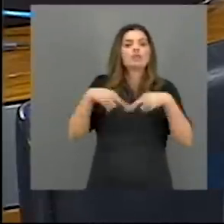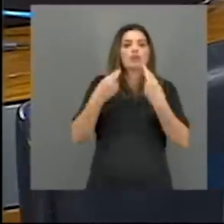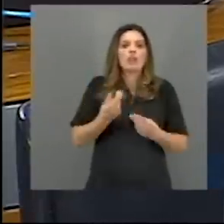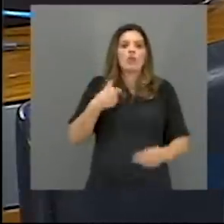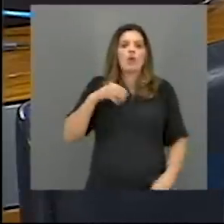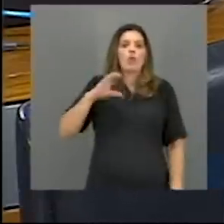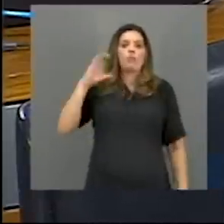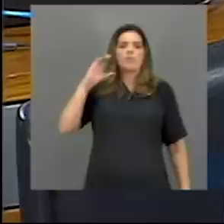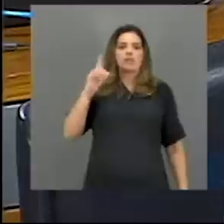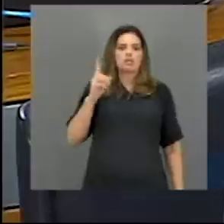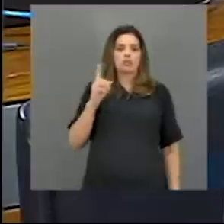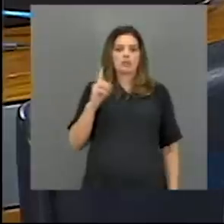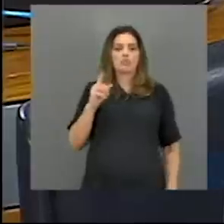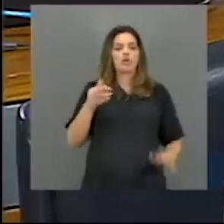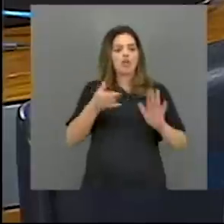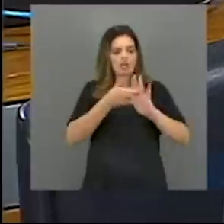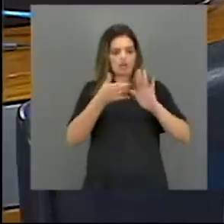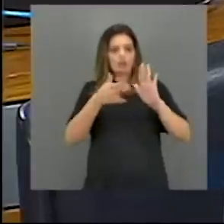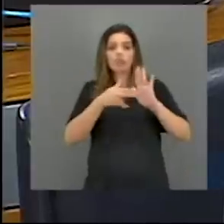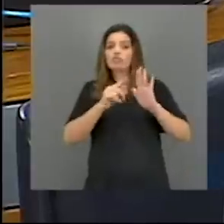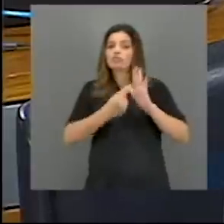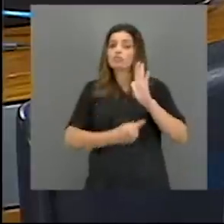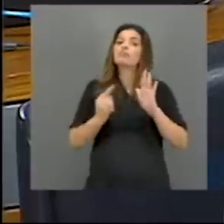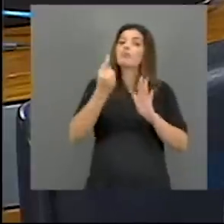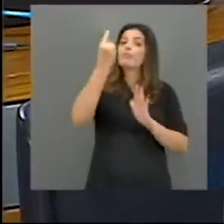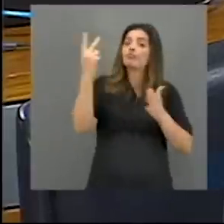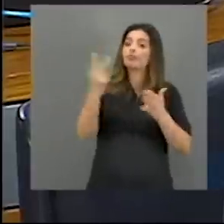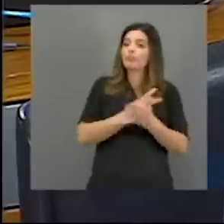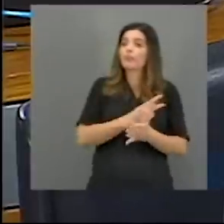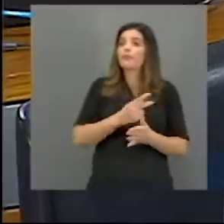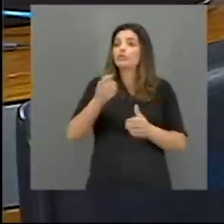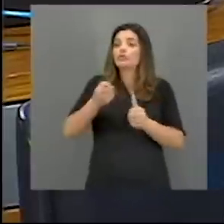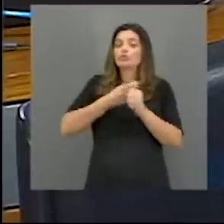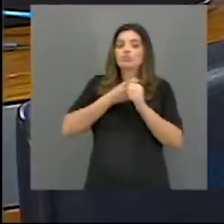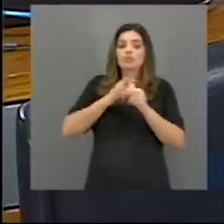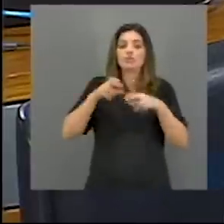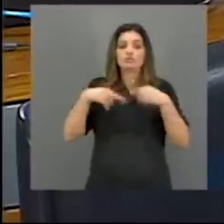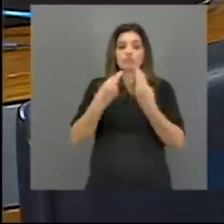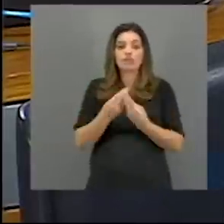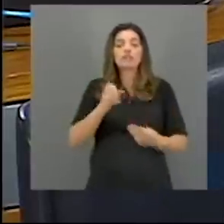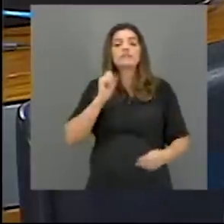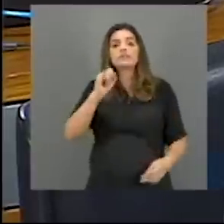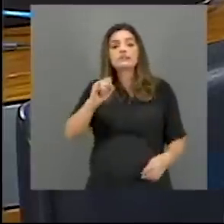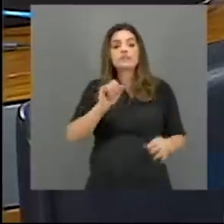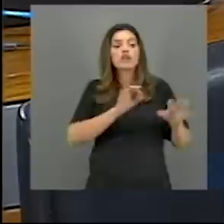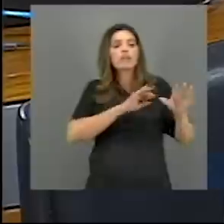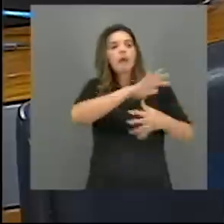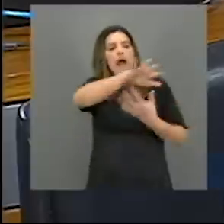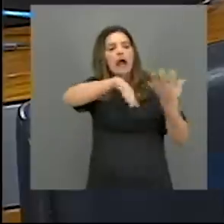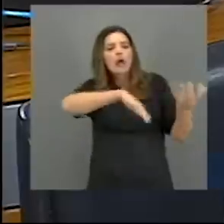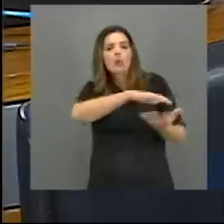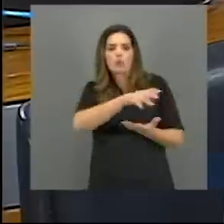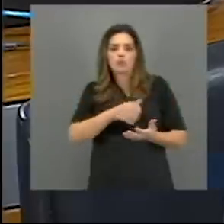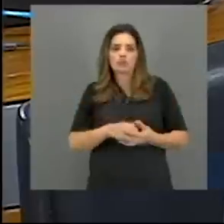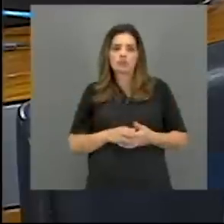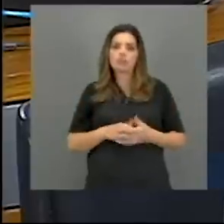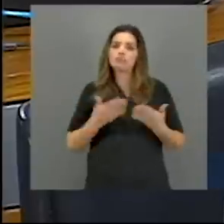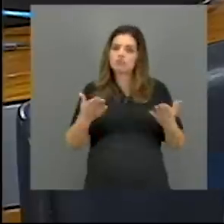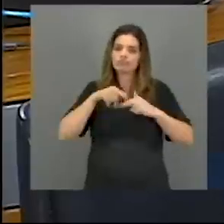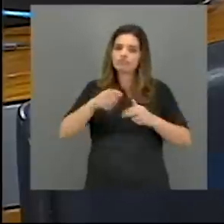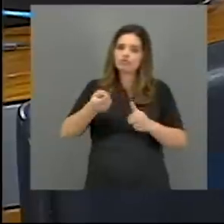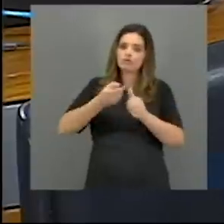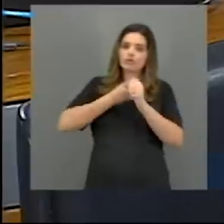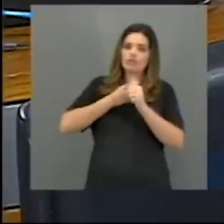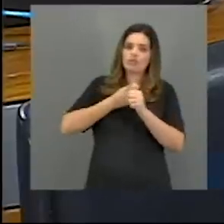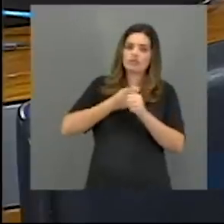Pelo contrário, ele define uma única hipótese de suspensão de reunião, seja qual seja, por conveniência da ordem. Em vista disso, considerando o motivo da